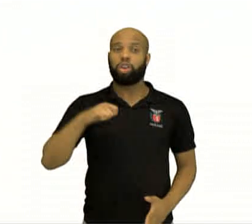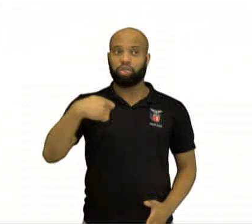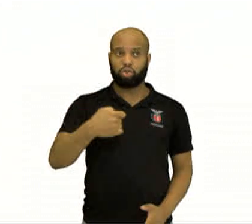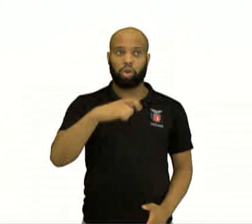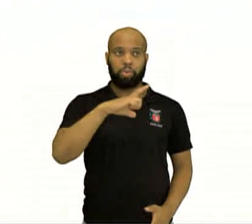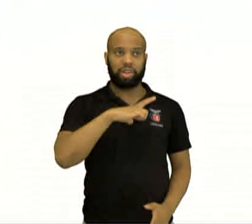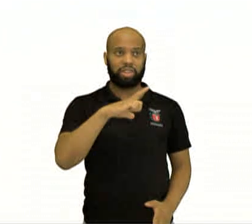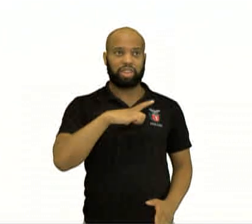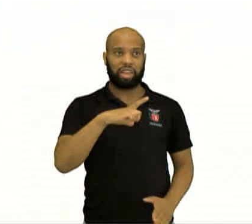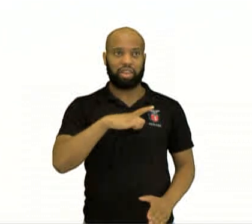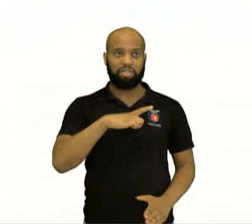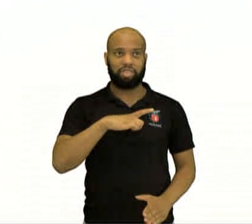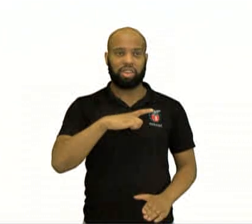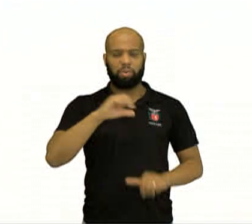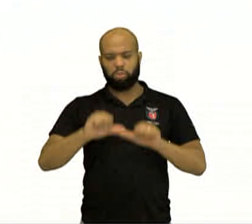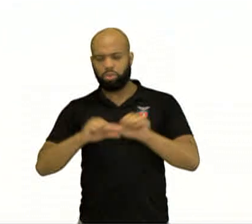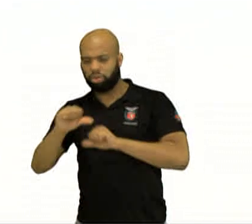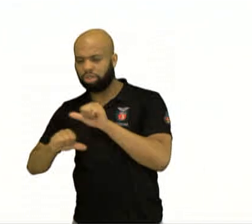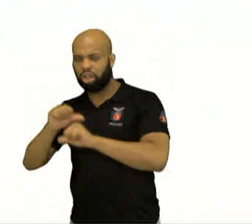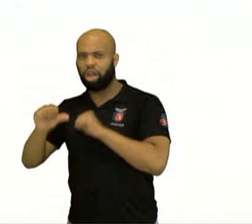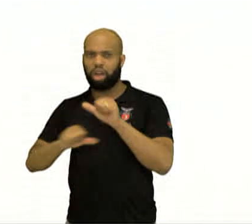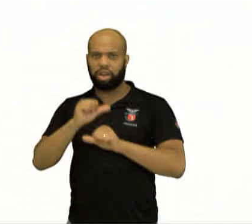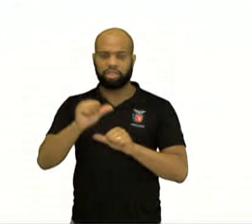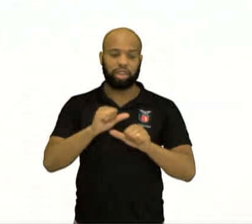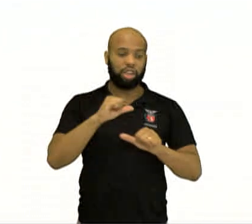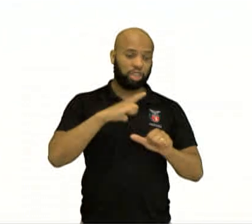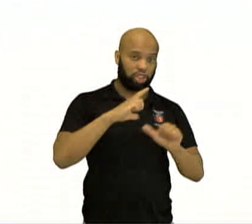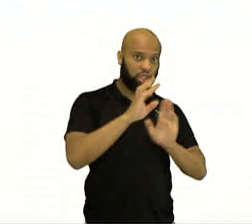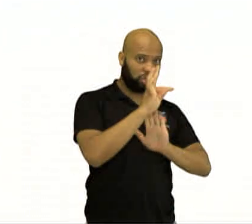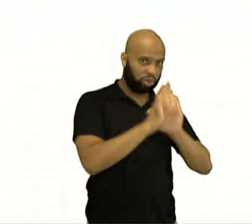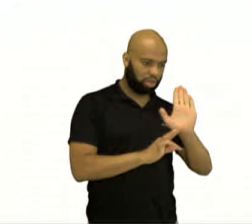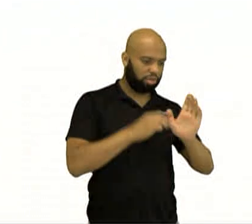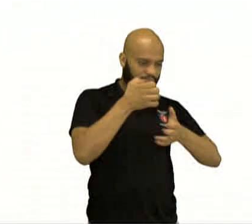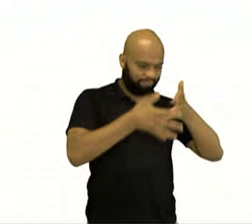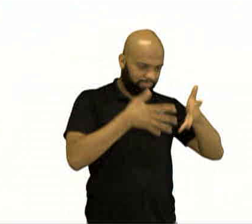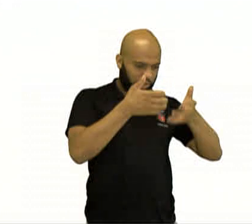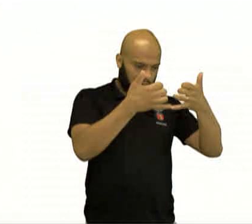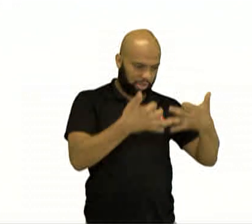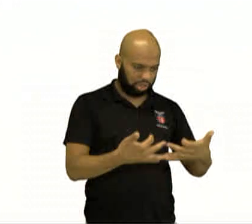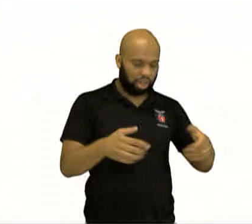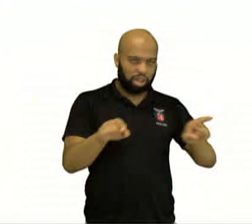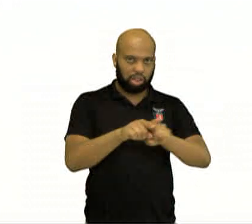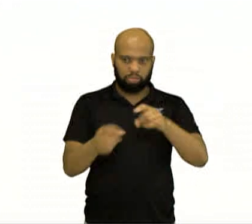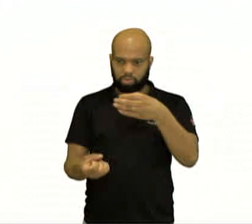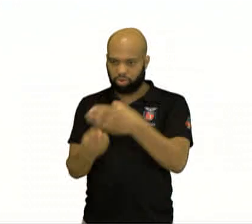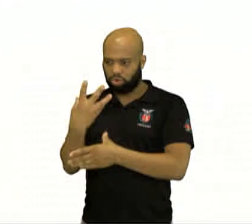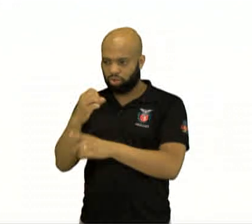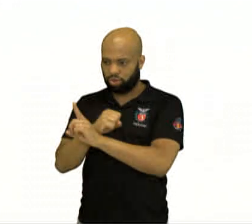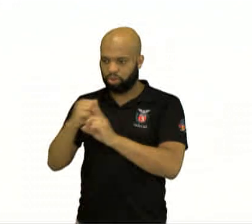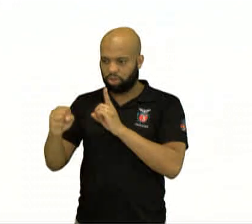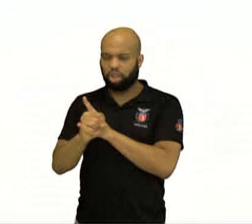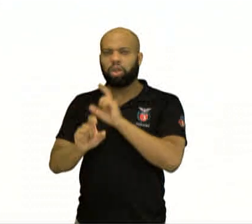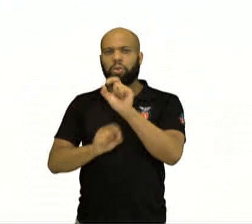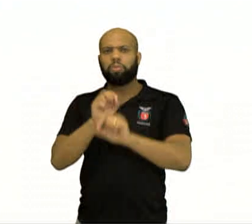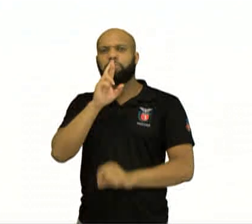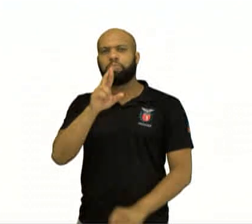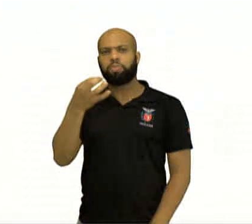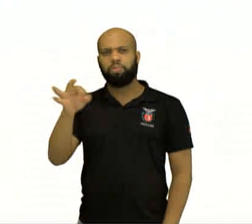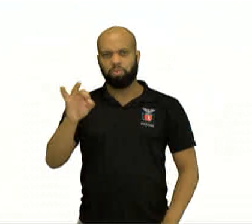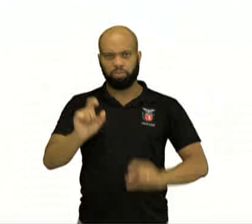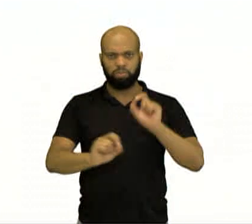Sobre a ligação entre as mudanças referidas no texto e o surgimento da sociologia, é correto